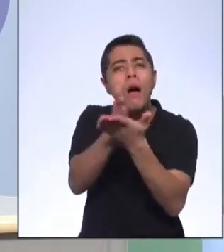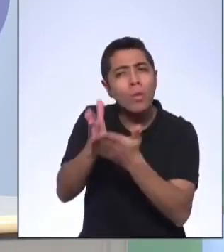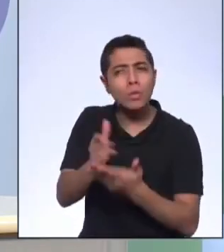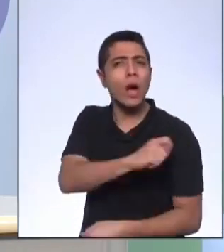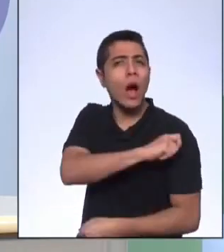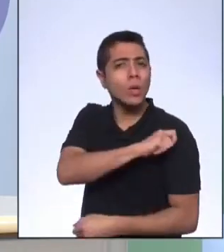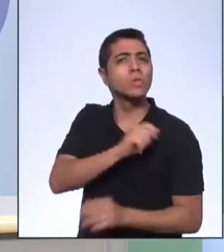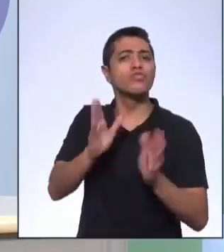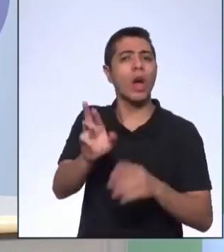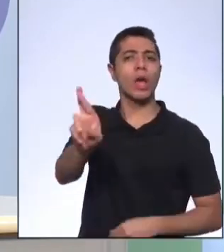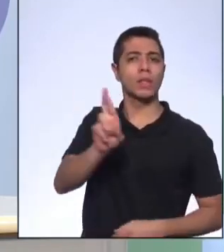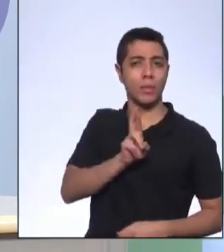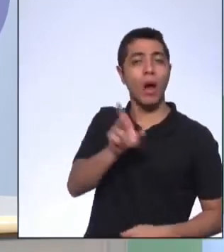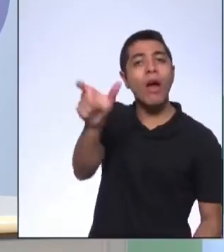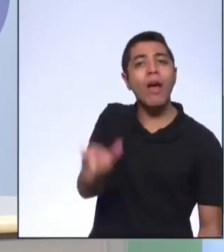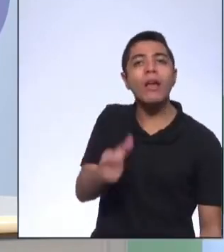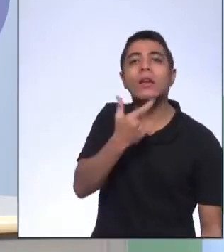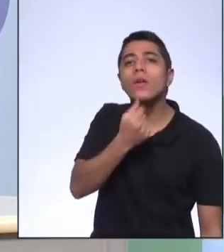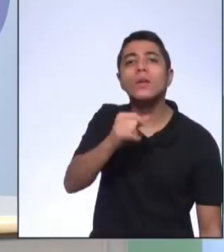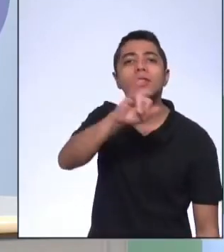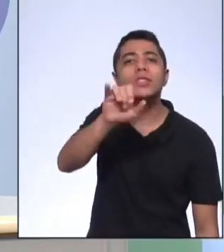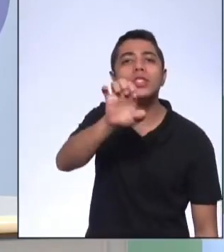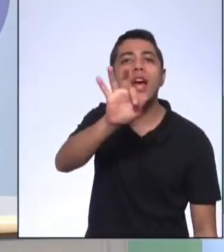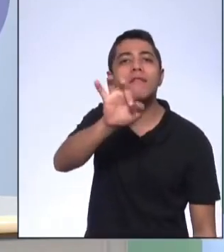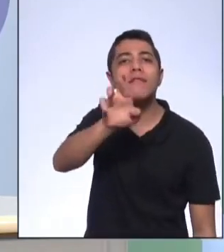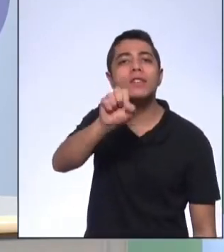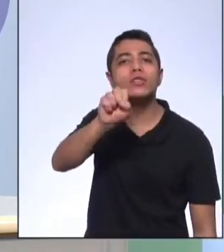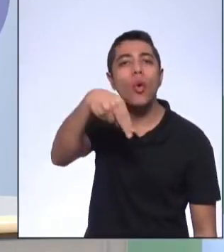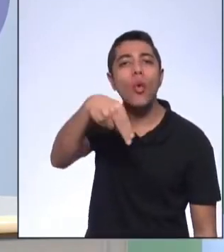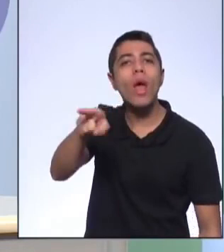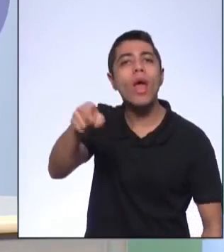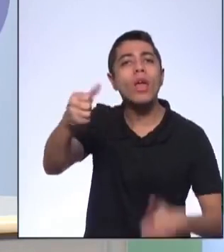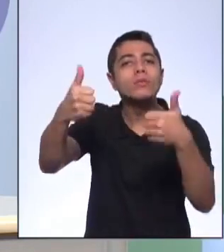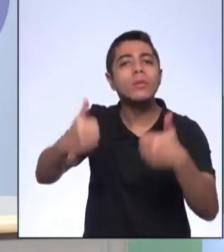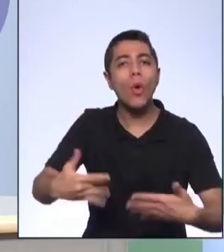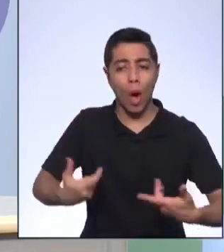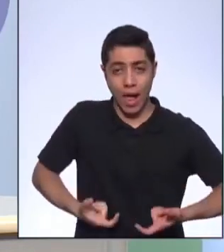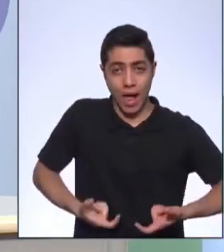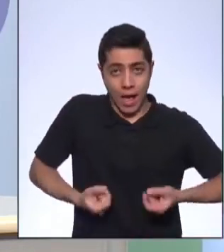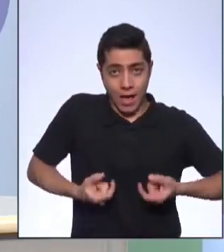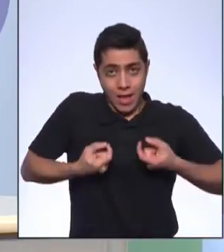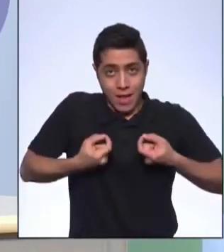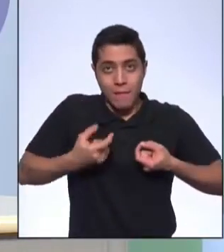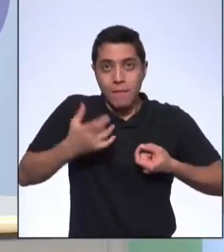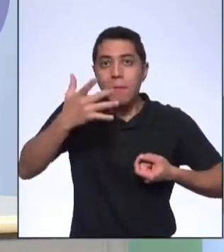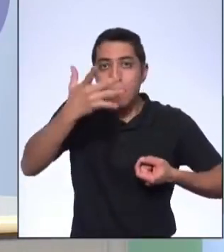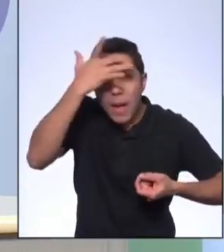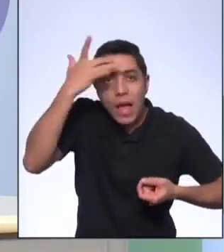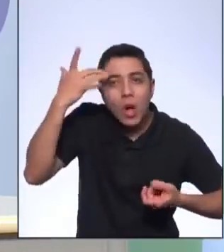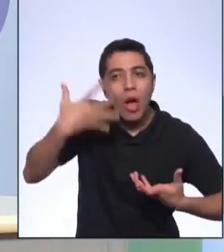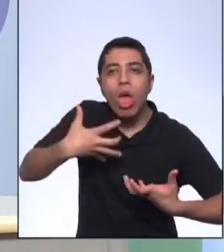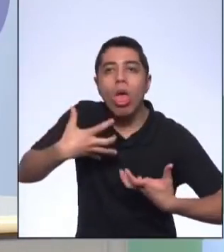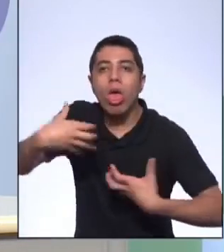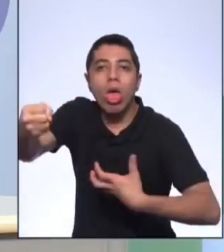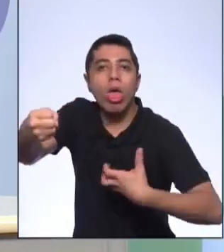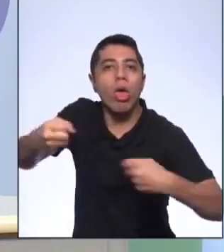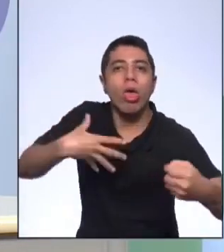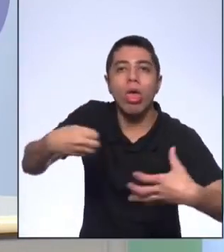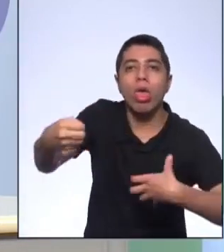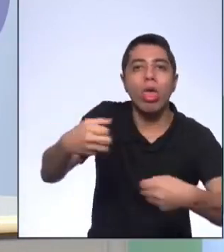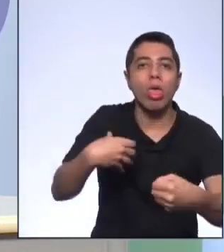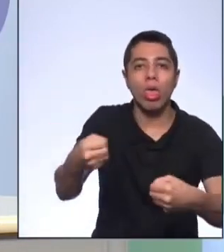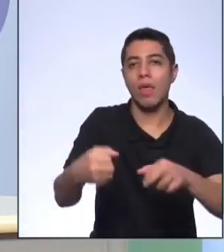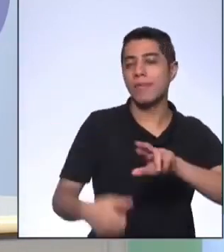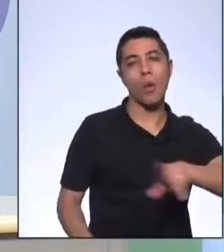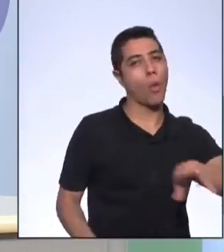para a gente. O Jefferson, por exemplo, falou que o câncer, ele não é contagioso. E o Eduardo